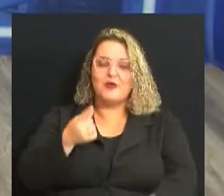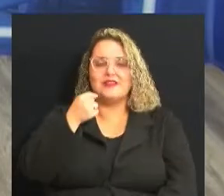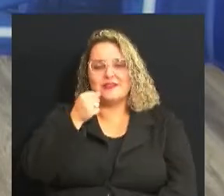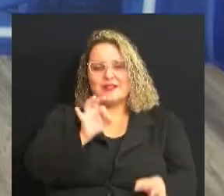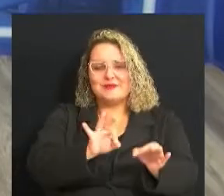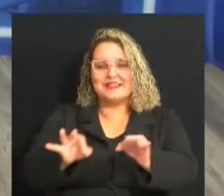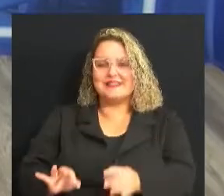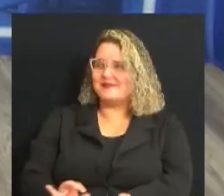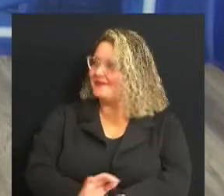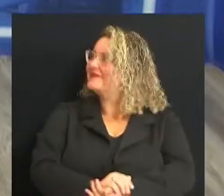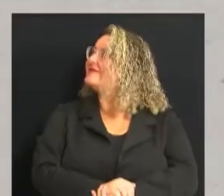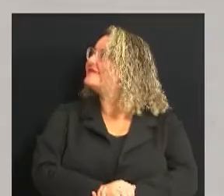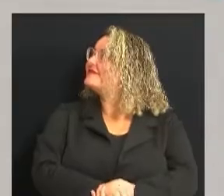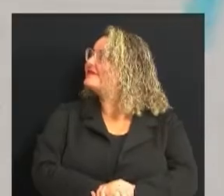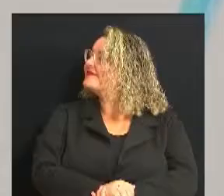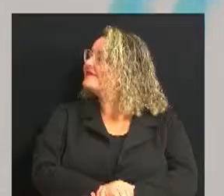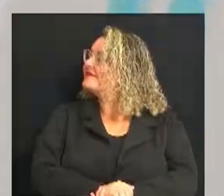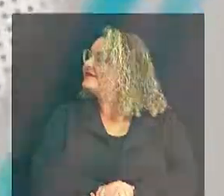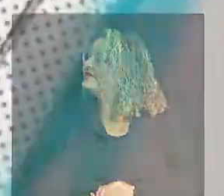do Lápis.